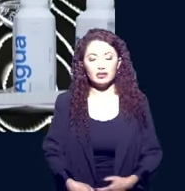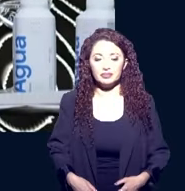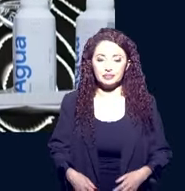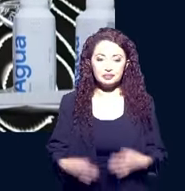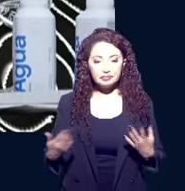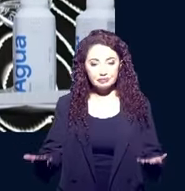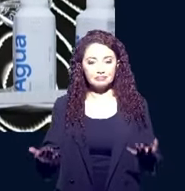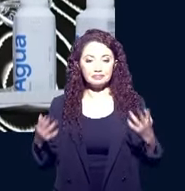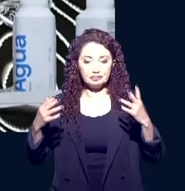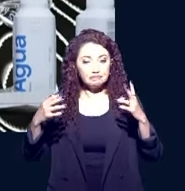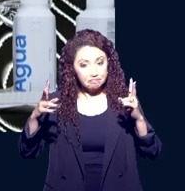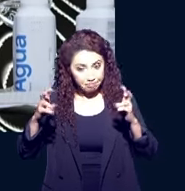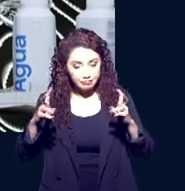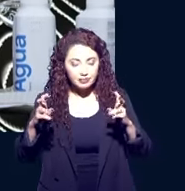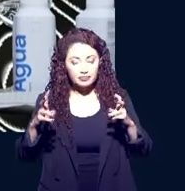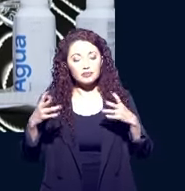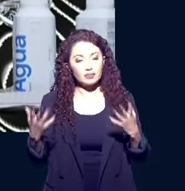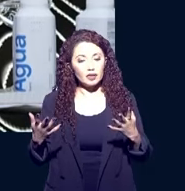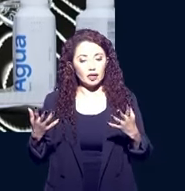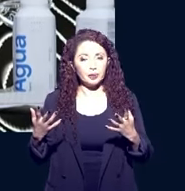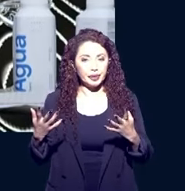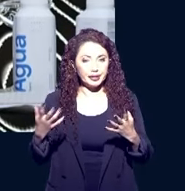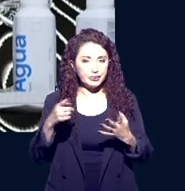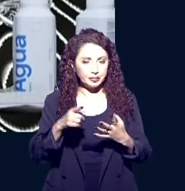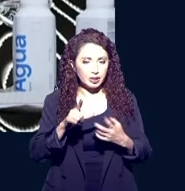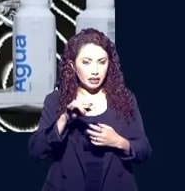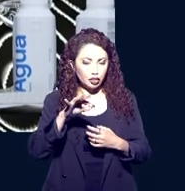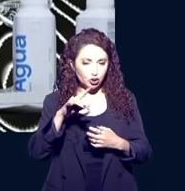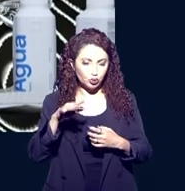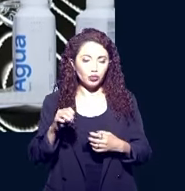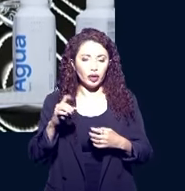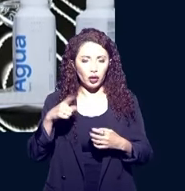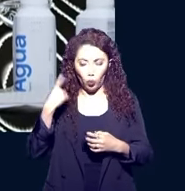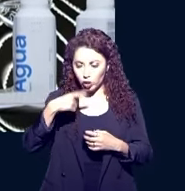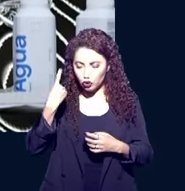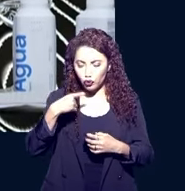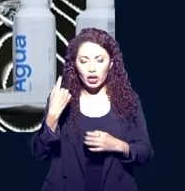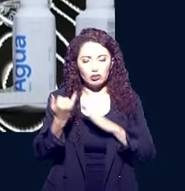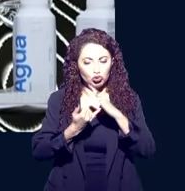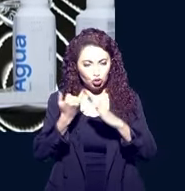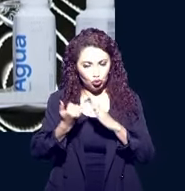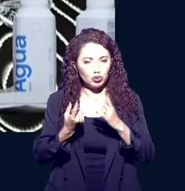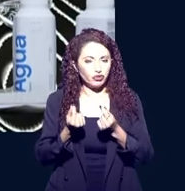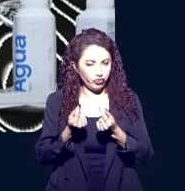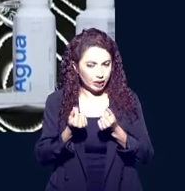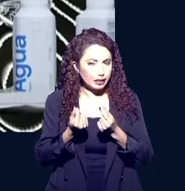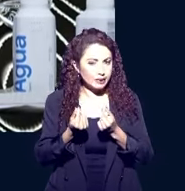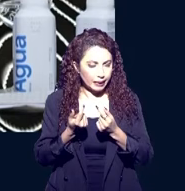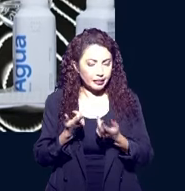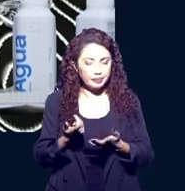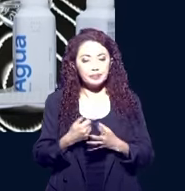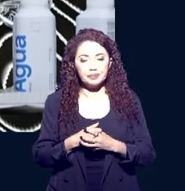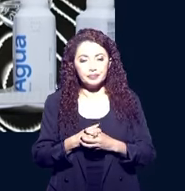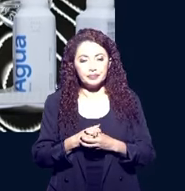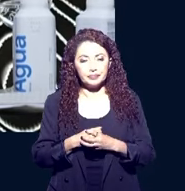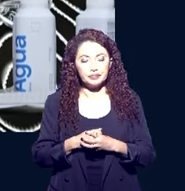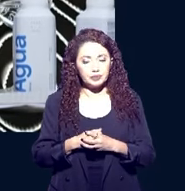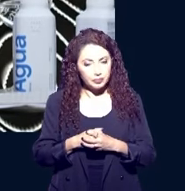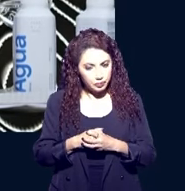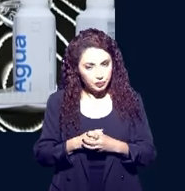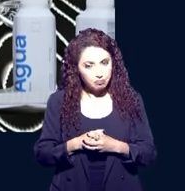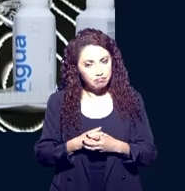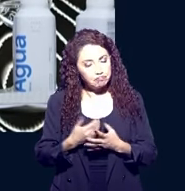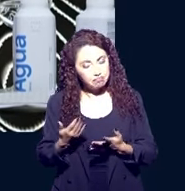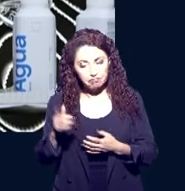fui advogado 30 anos fui advogado por acaso de uma grande instituição financeira e o presidente